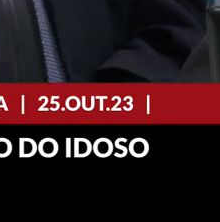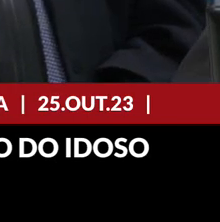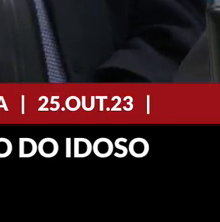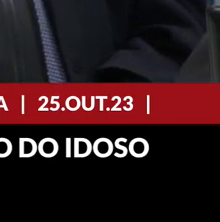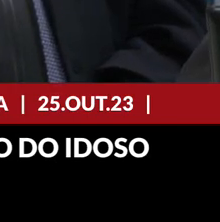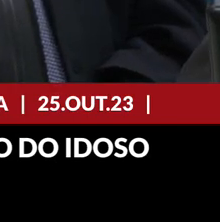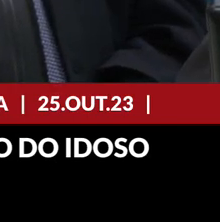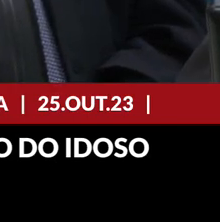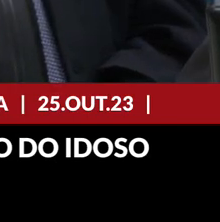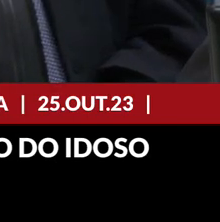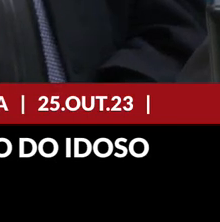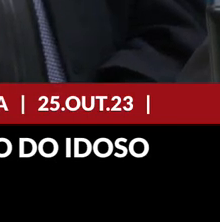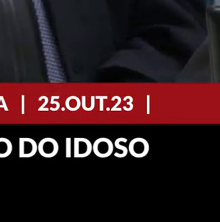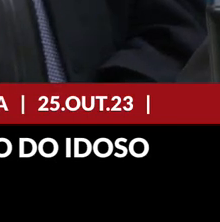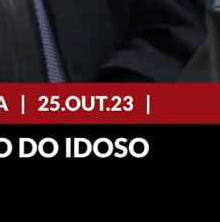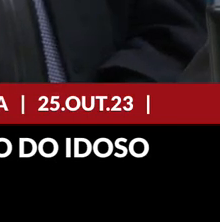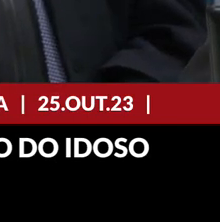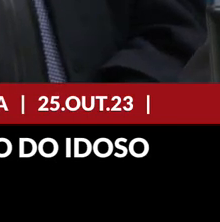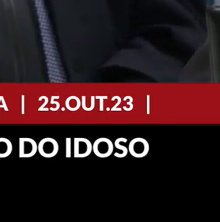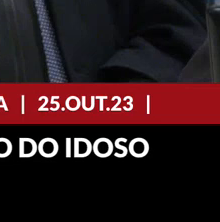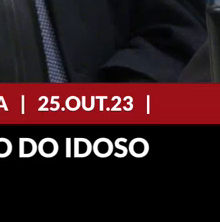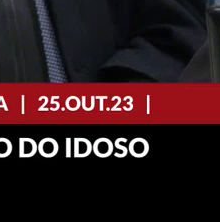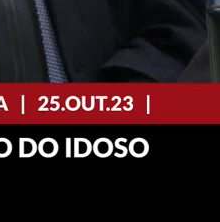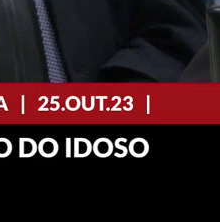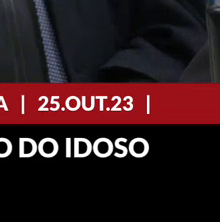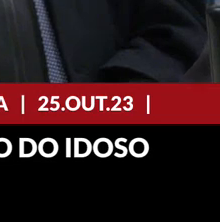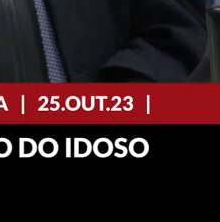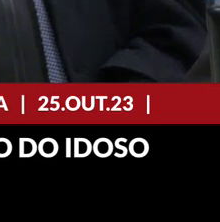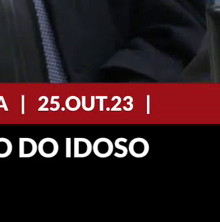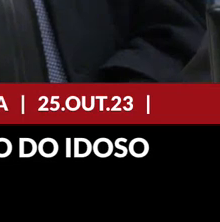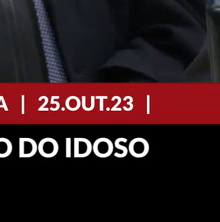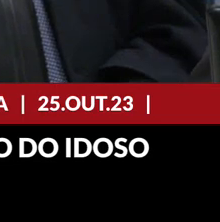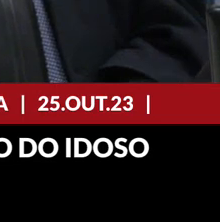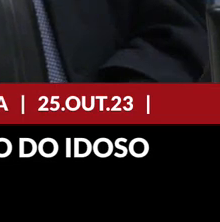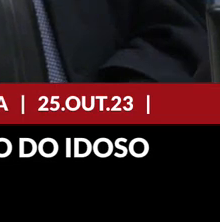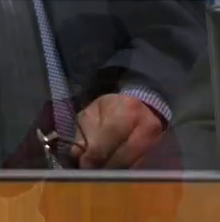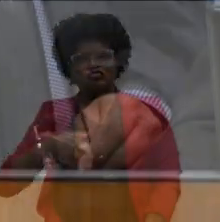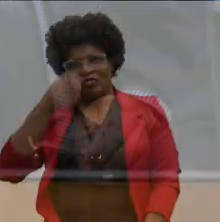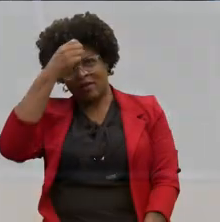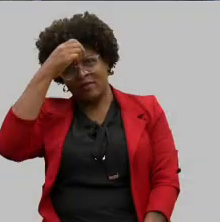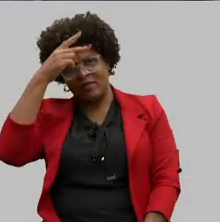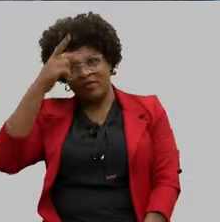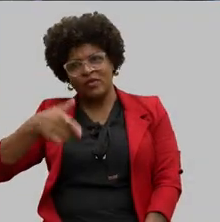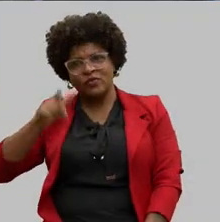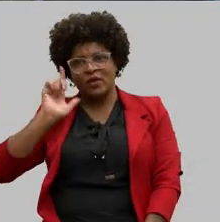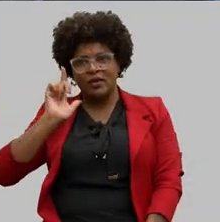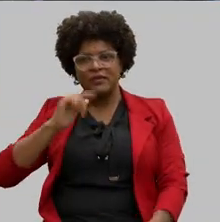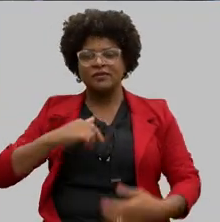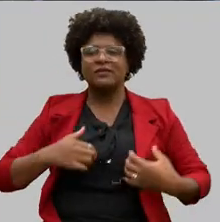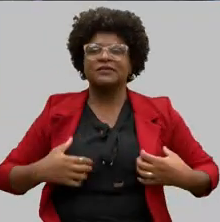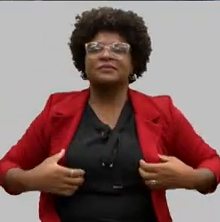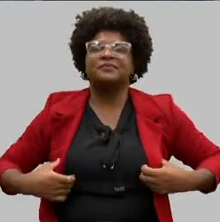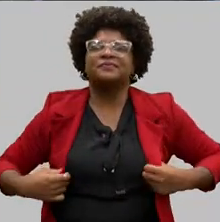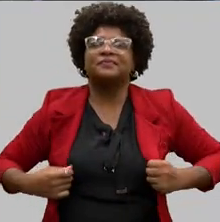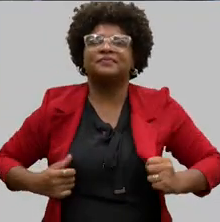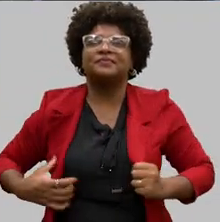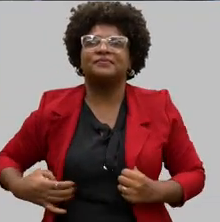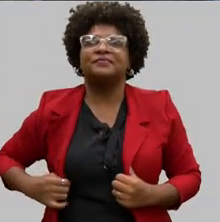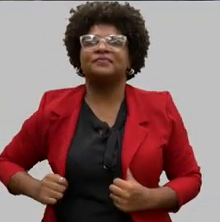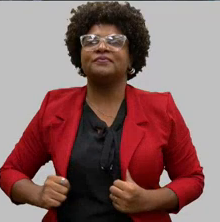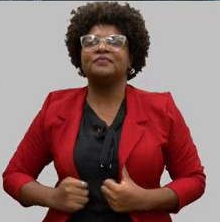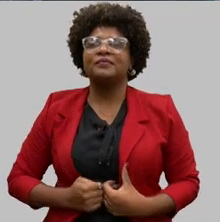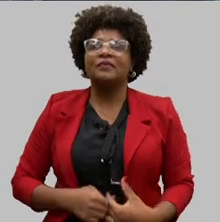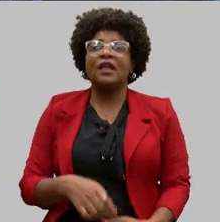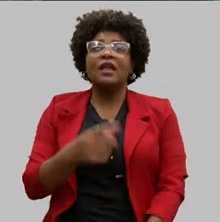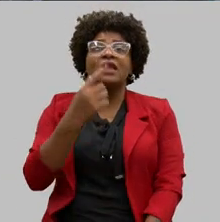Gutierres aí Rodrigo nós que já fomos Prefeito Maurício já foi o Cristiano que todos aqui já foram prefeitos né e eu ainda vi